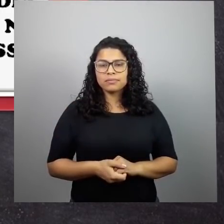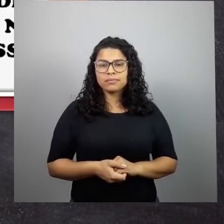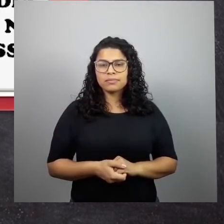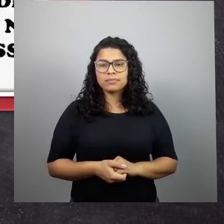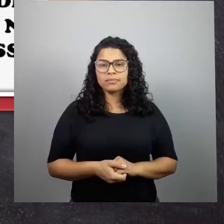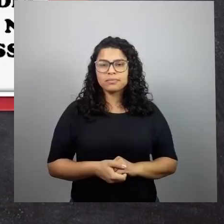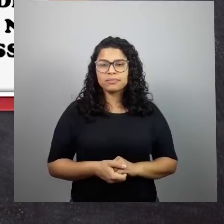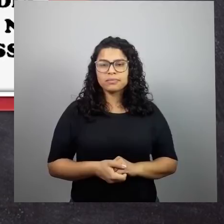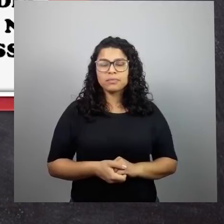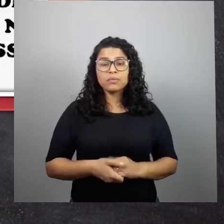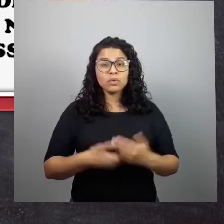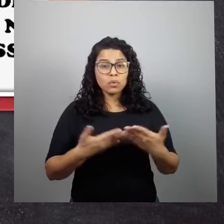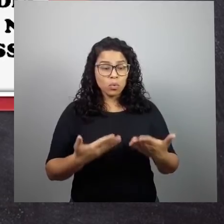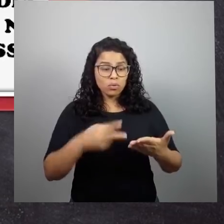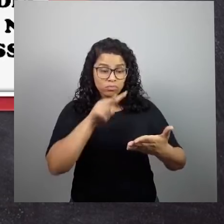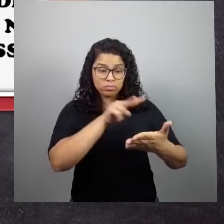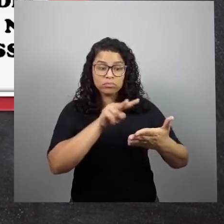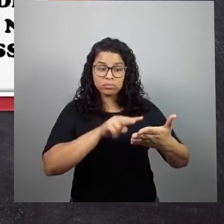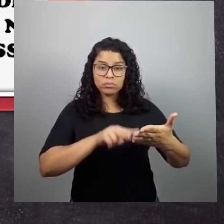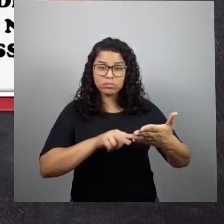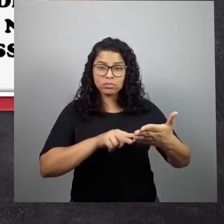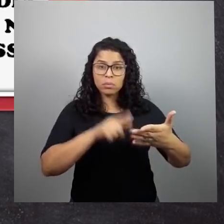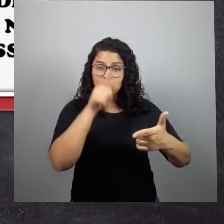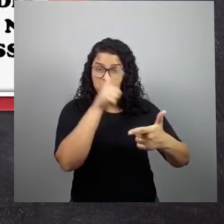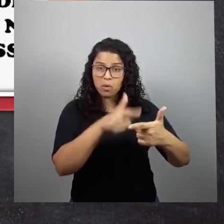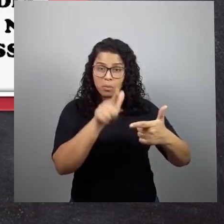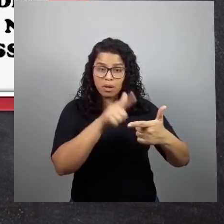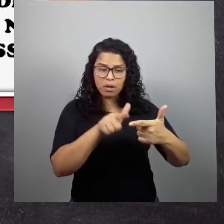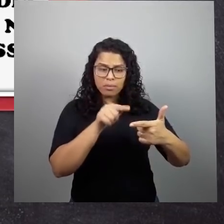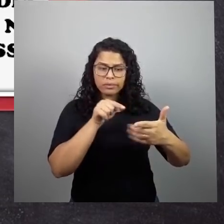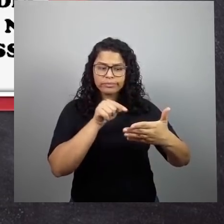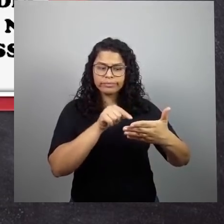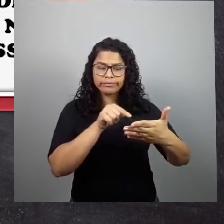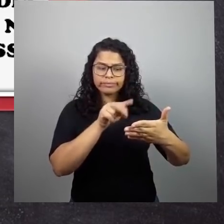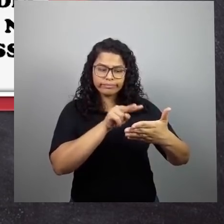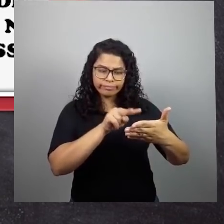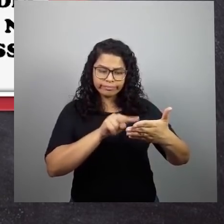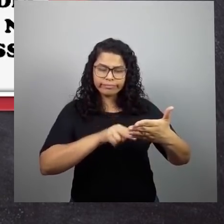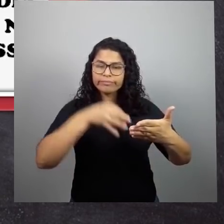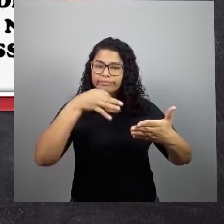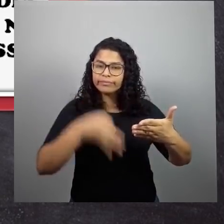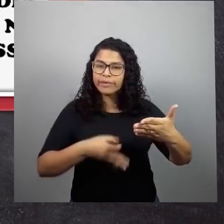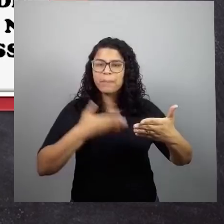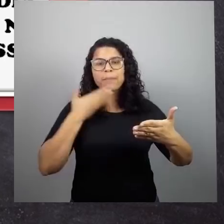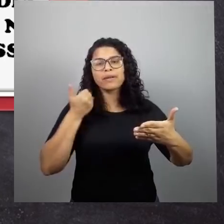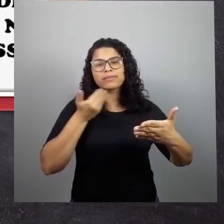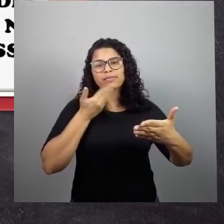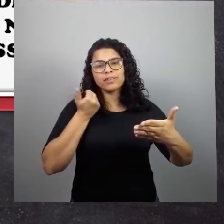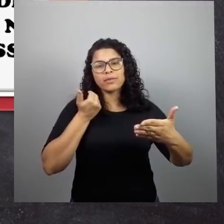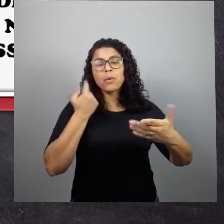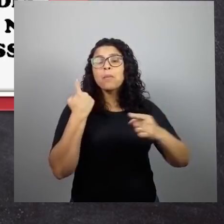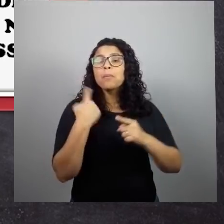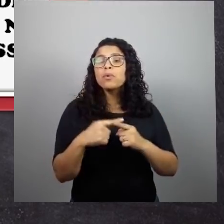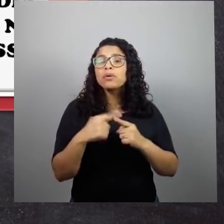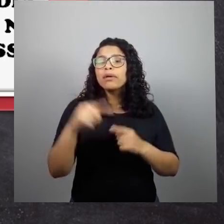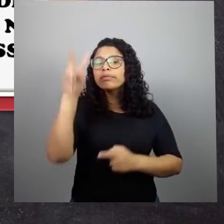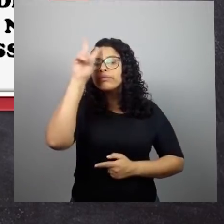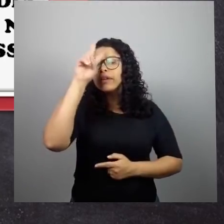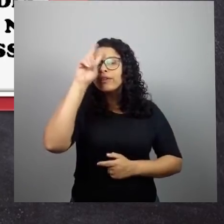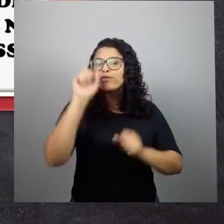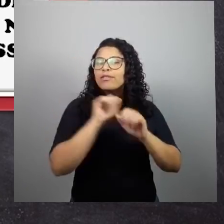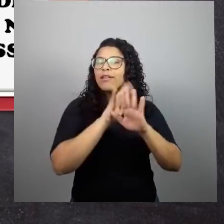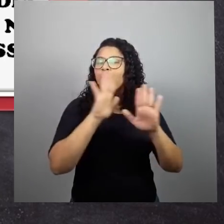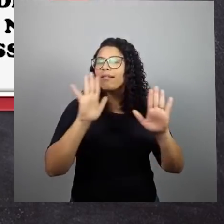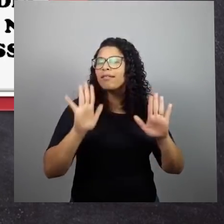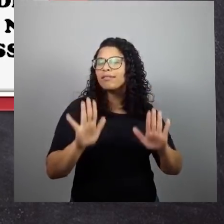Quando a gente vai ler um problema desta forma, o nosso problema já fica mais fácil, porque a gente entende a